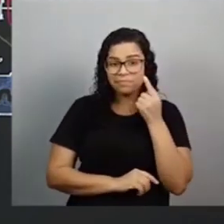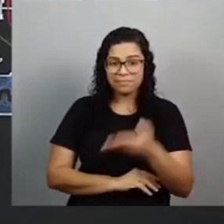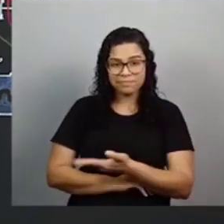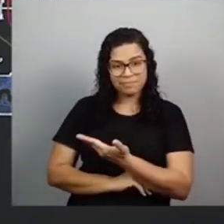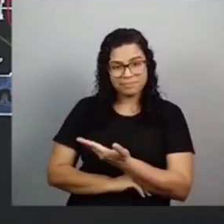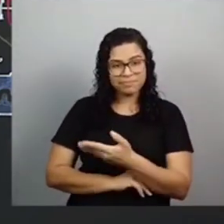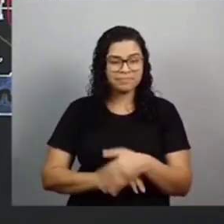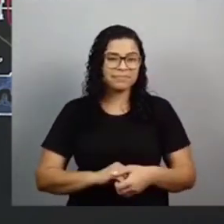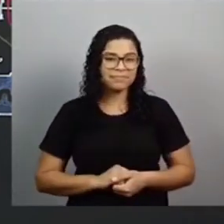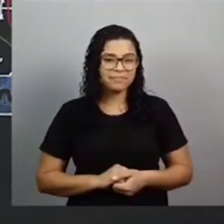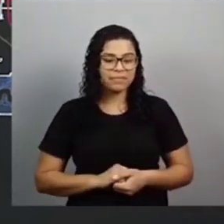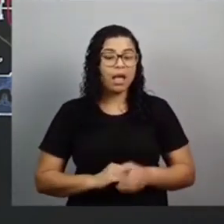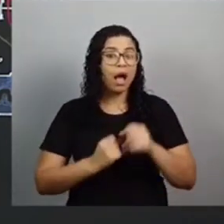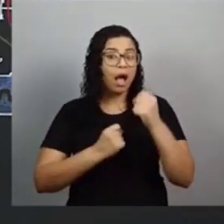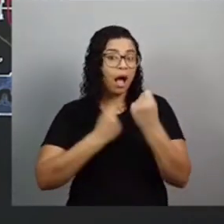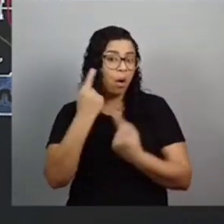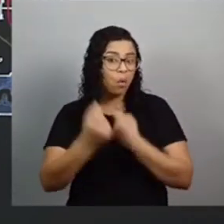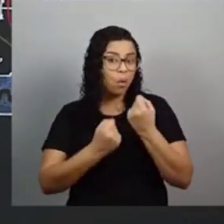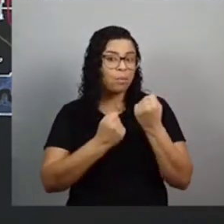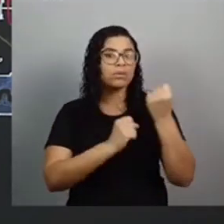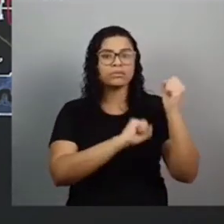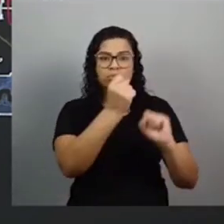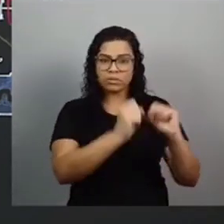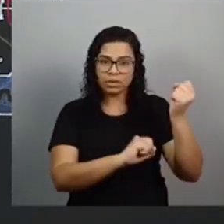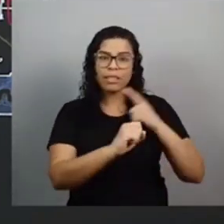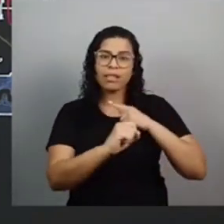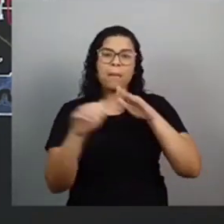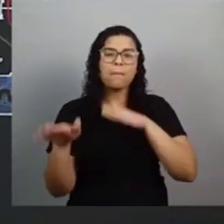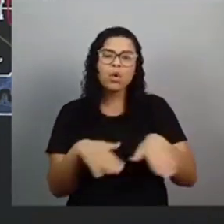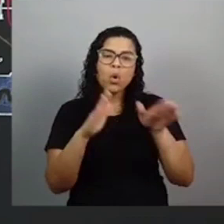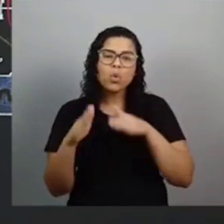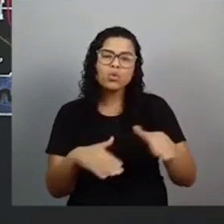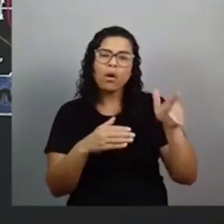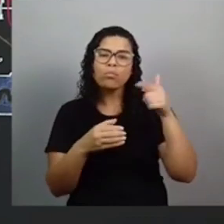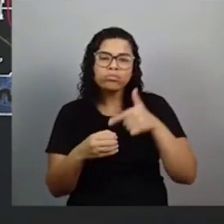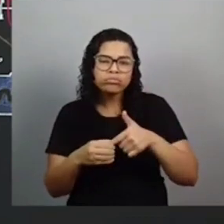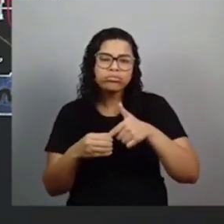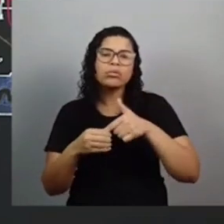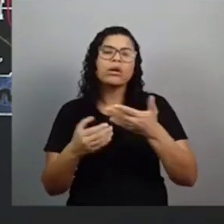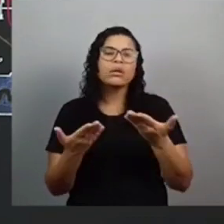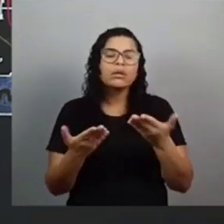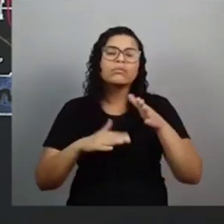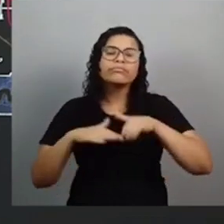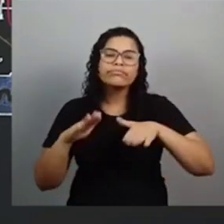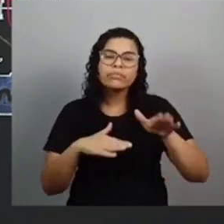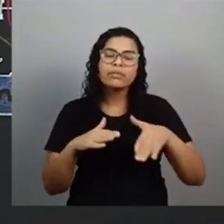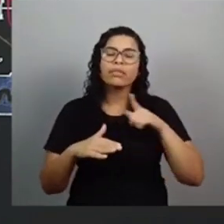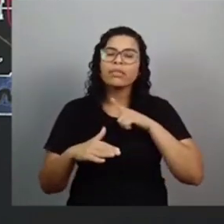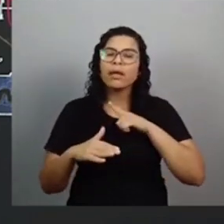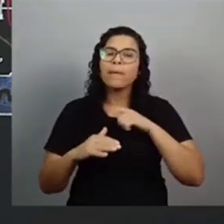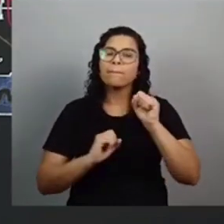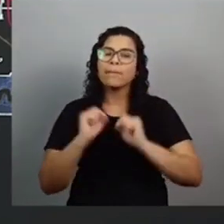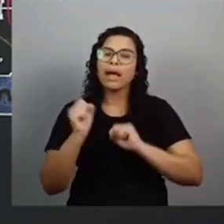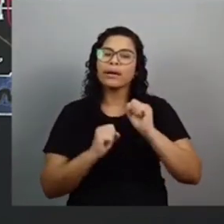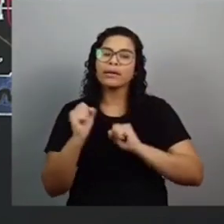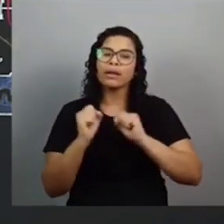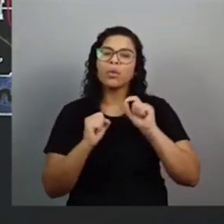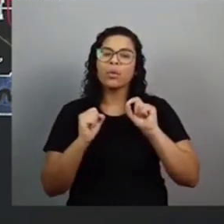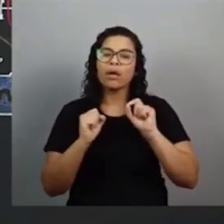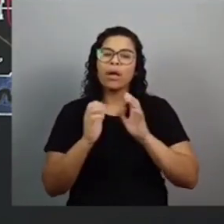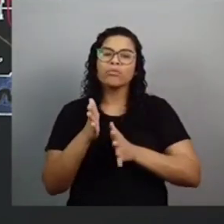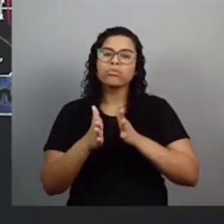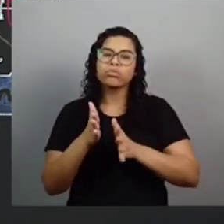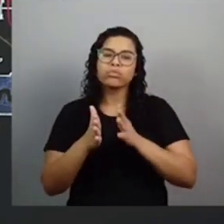exemplo, em algumas indústrias, produção de petróleo, celulose, em algumas etapas a gente chama de uma máquina a vapor, com